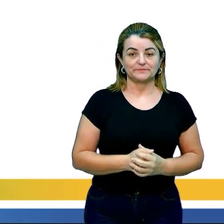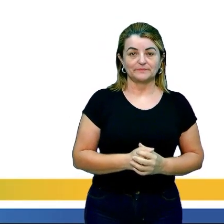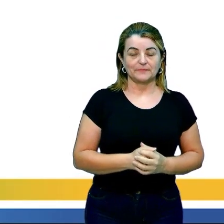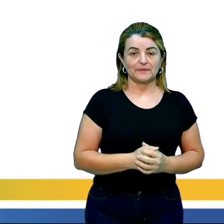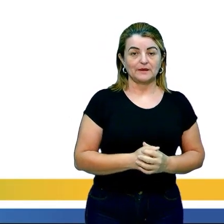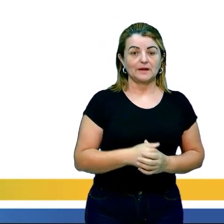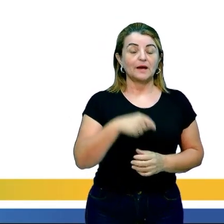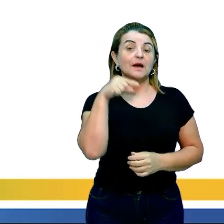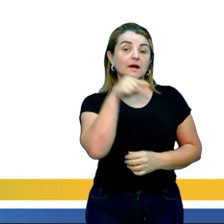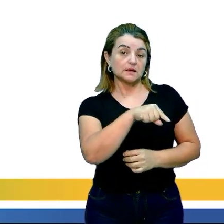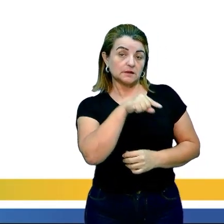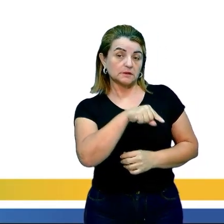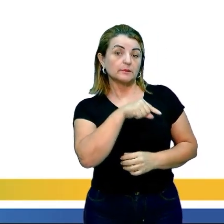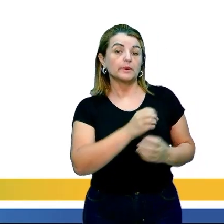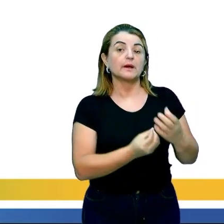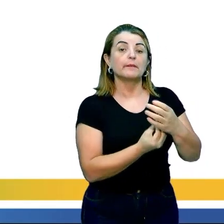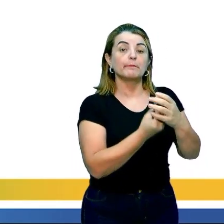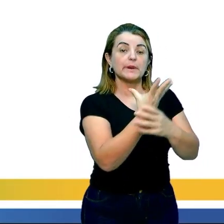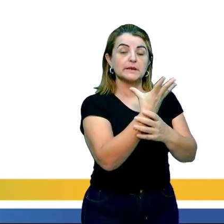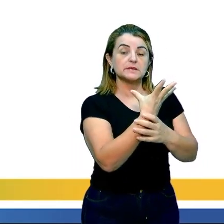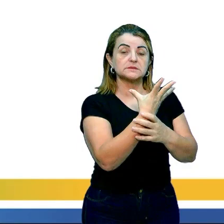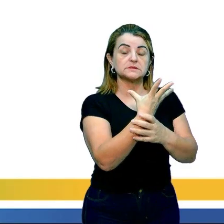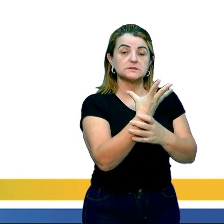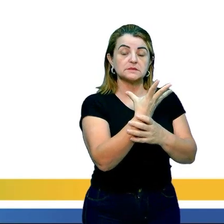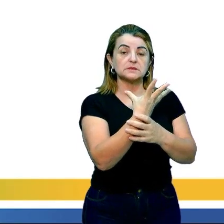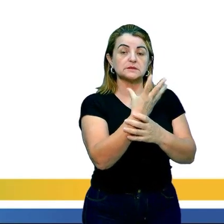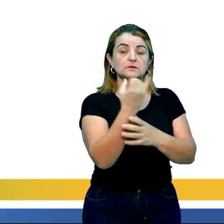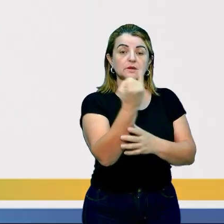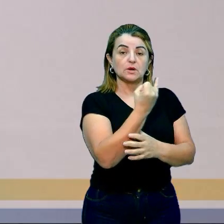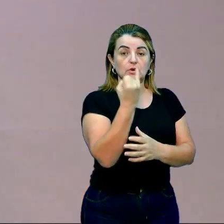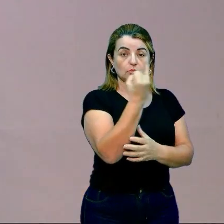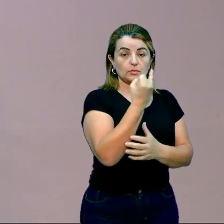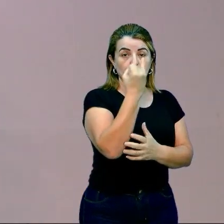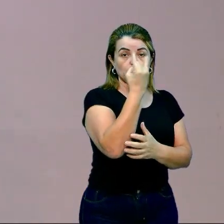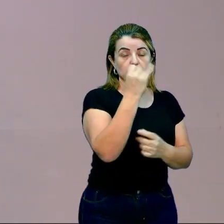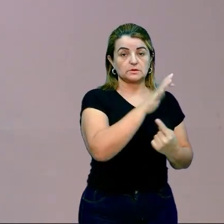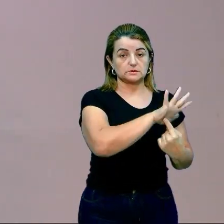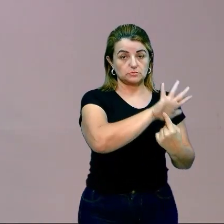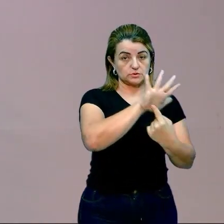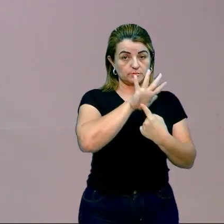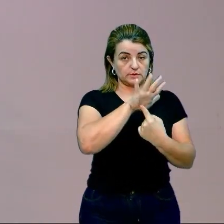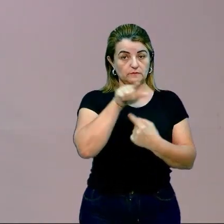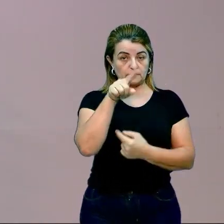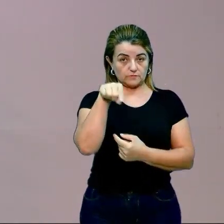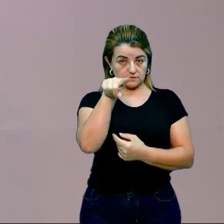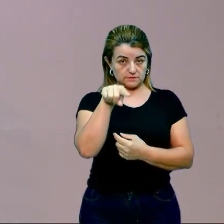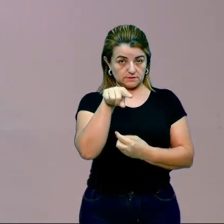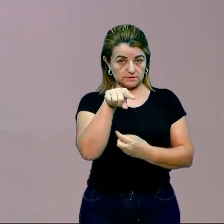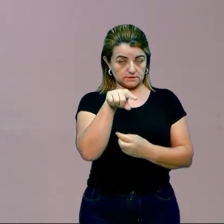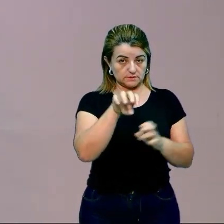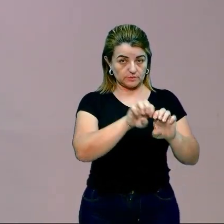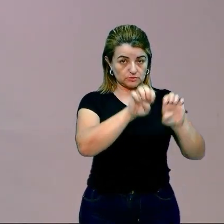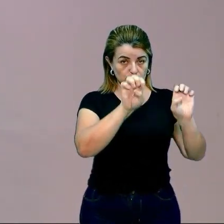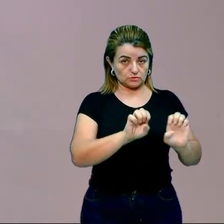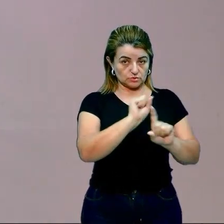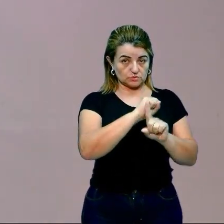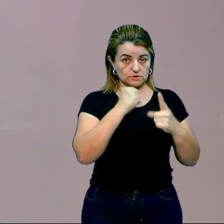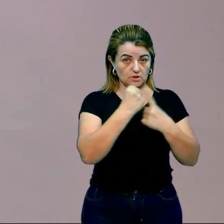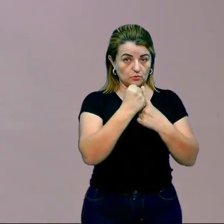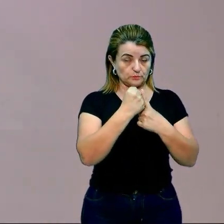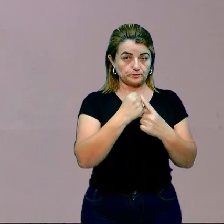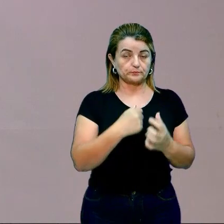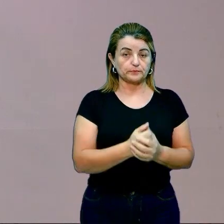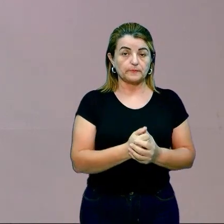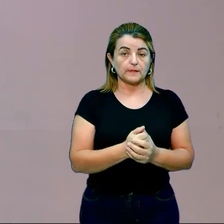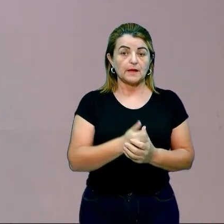Atenas também apresenta uma característica importante que eu quero destacar para vocês quanto a sua estrutura social né